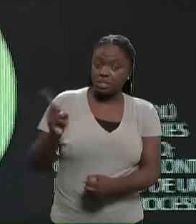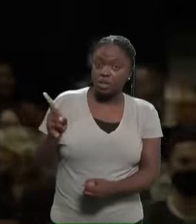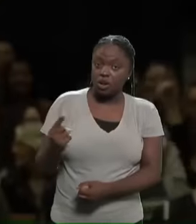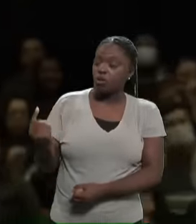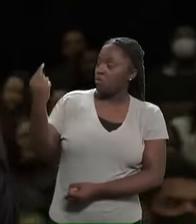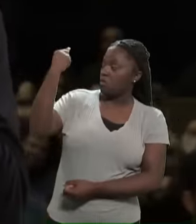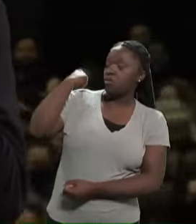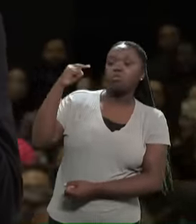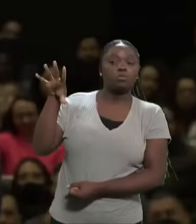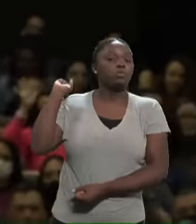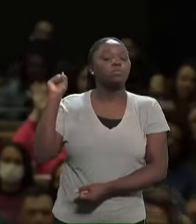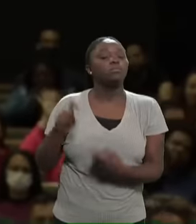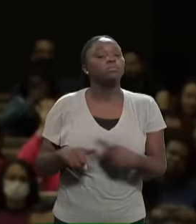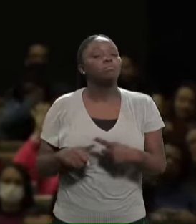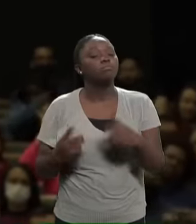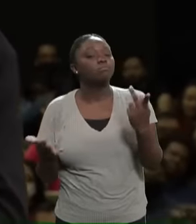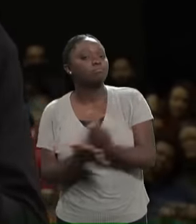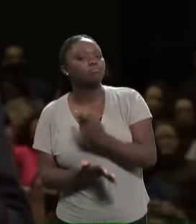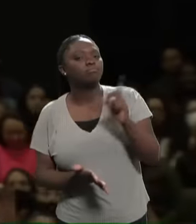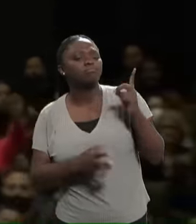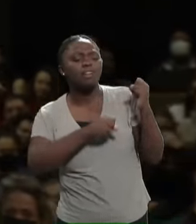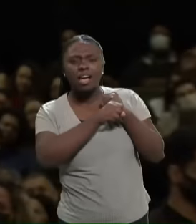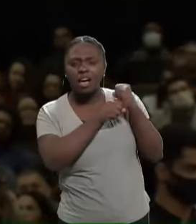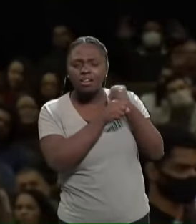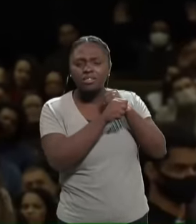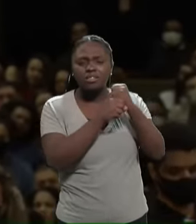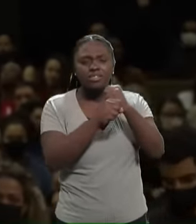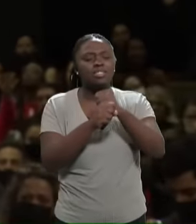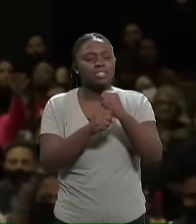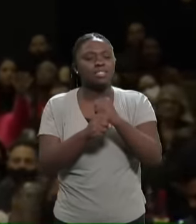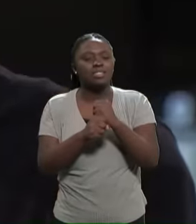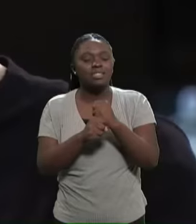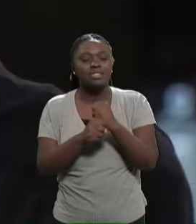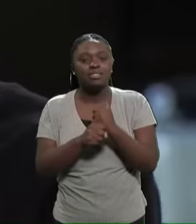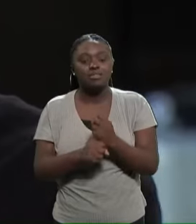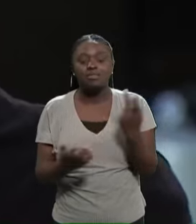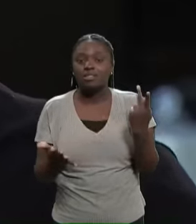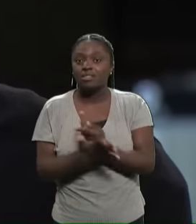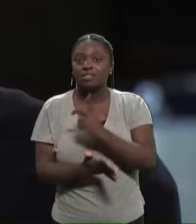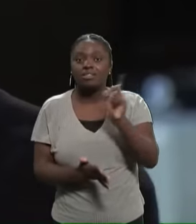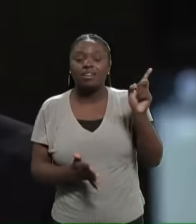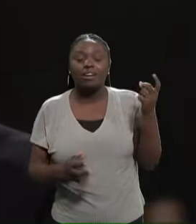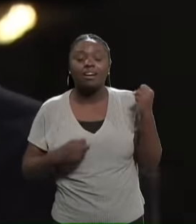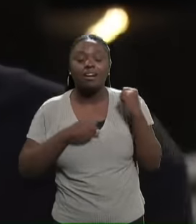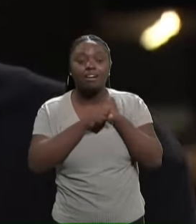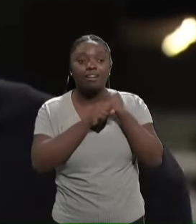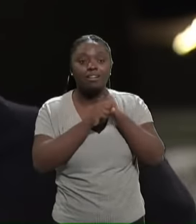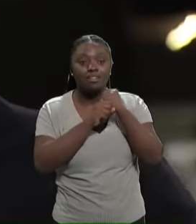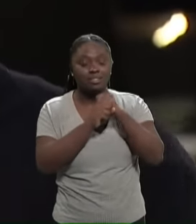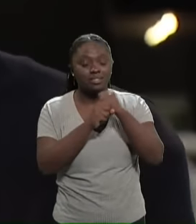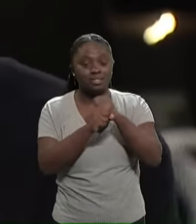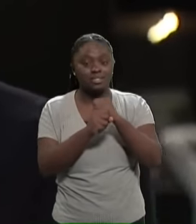Aleluia. O que não aconteceu em anos. O que não aconteceu em anos.